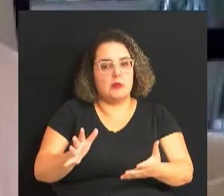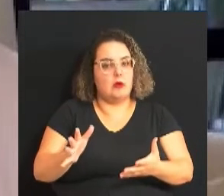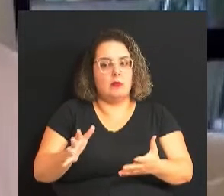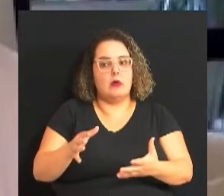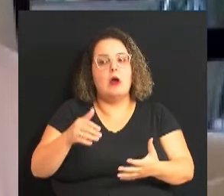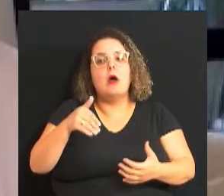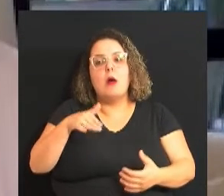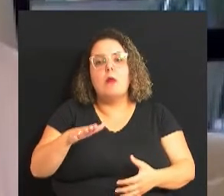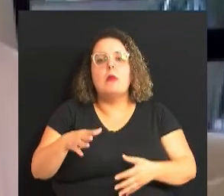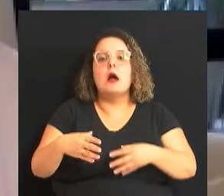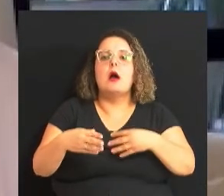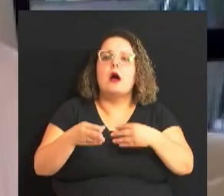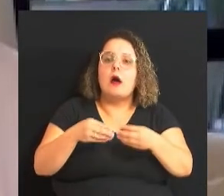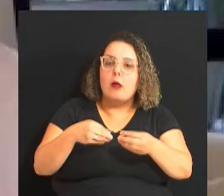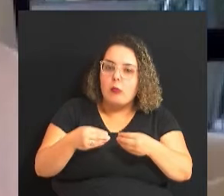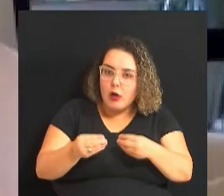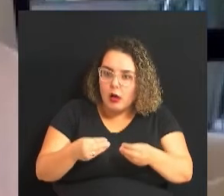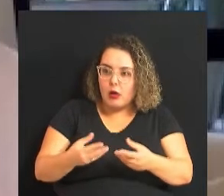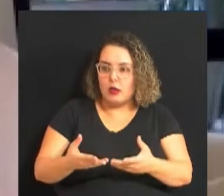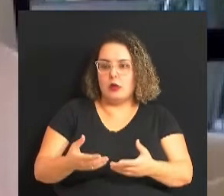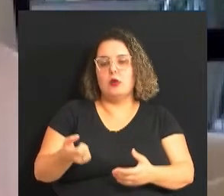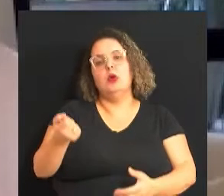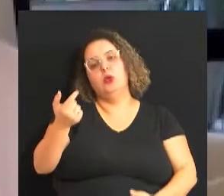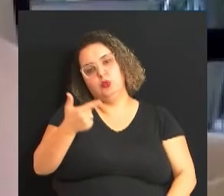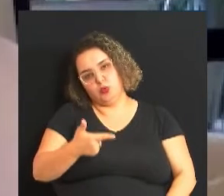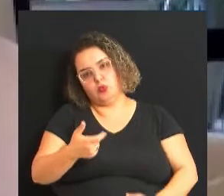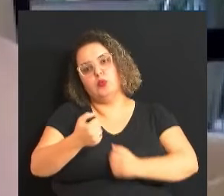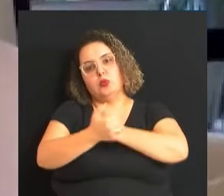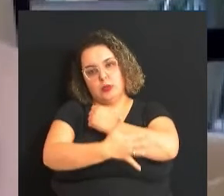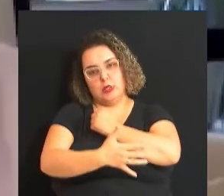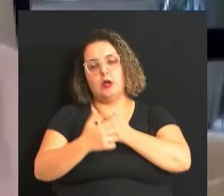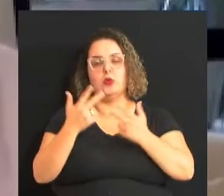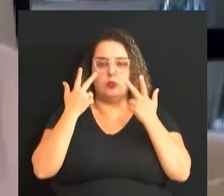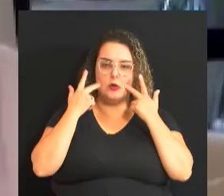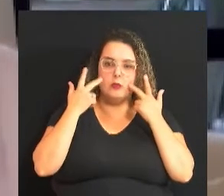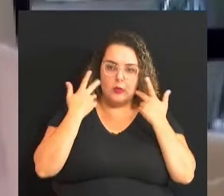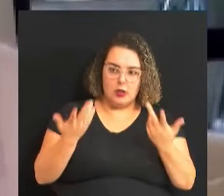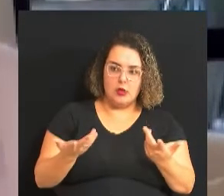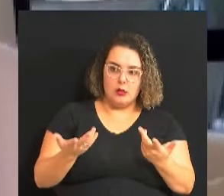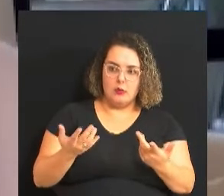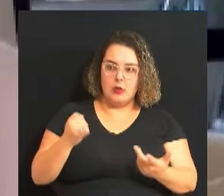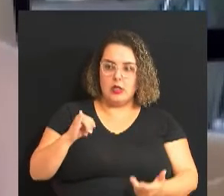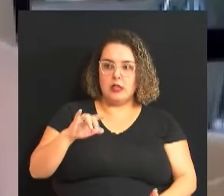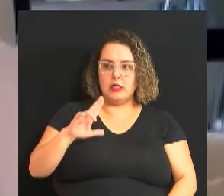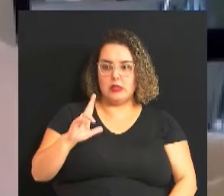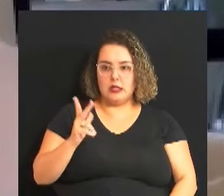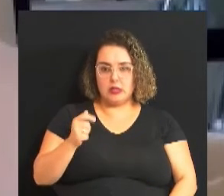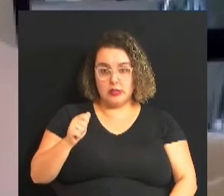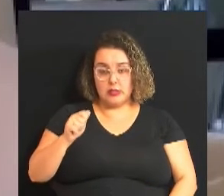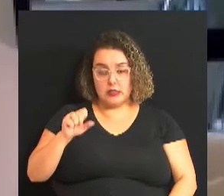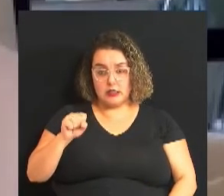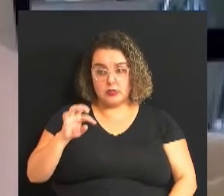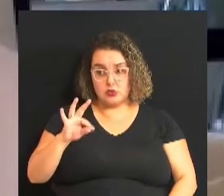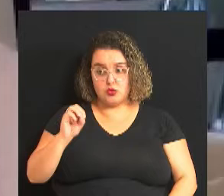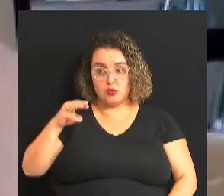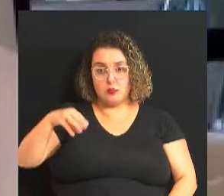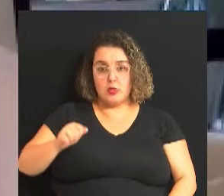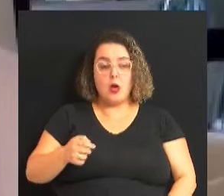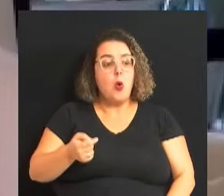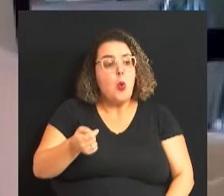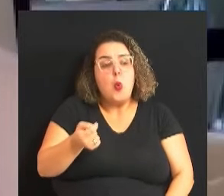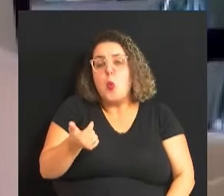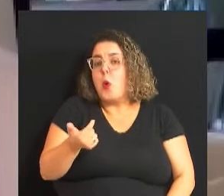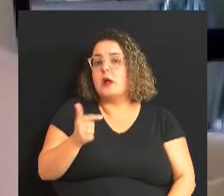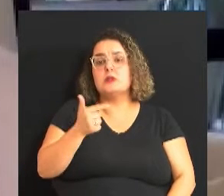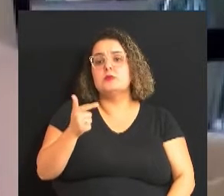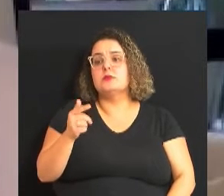mais amolecidas do que as fezes que nós evacuamos. Uma ileostomia, por exemplo, quase não tem cheiro, porque é